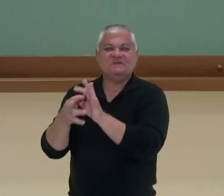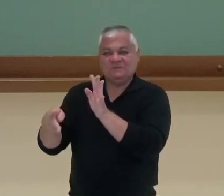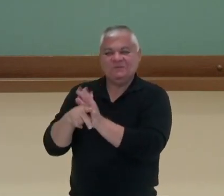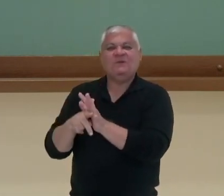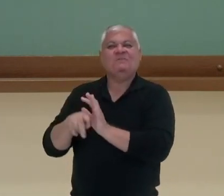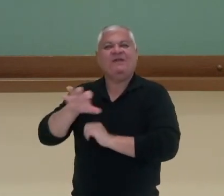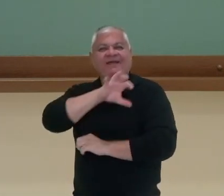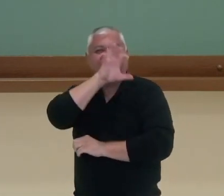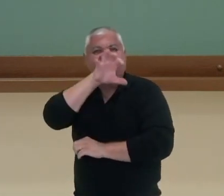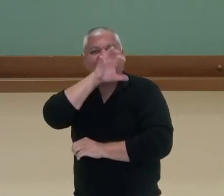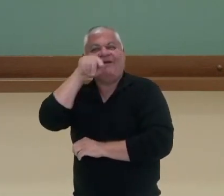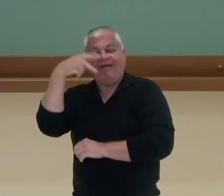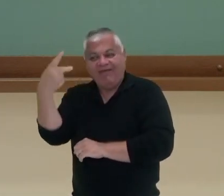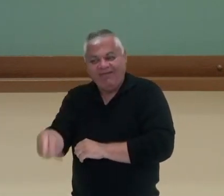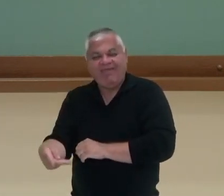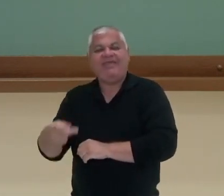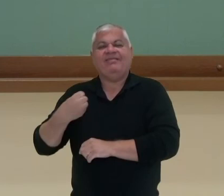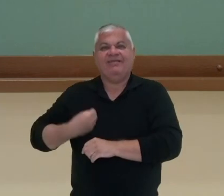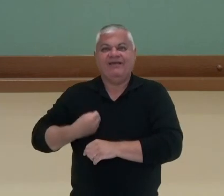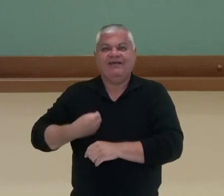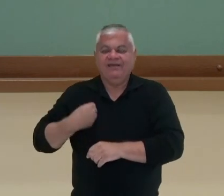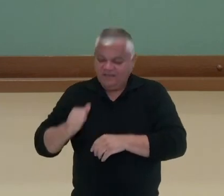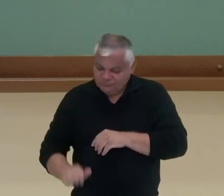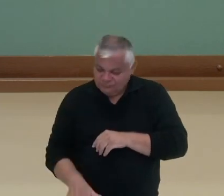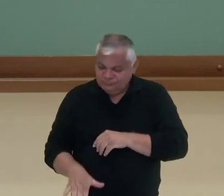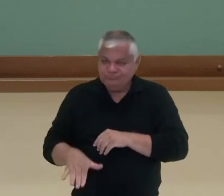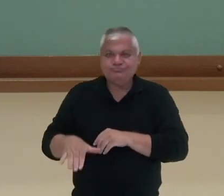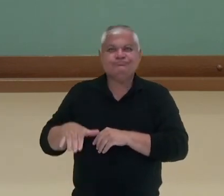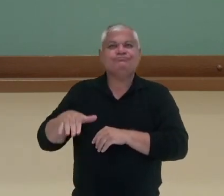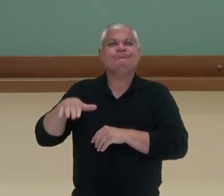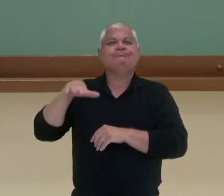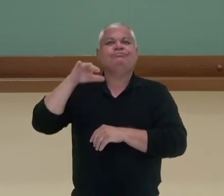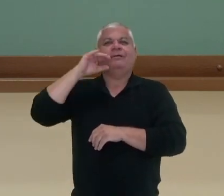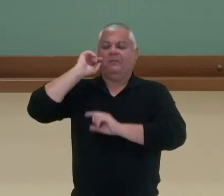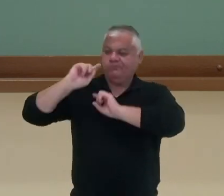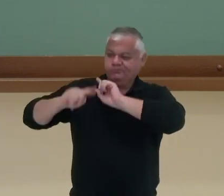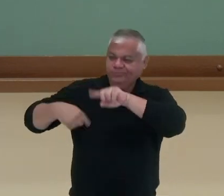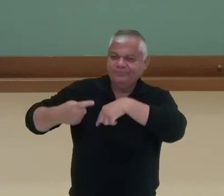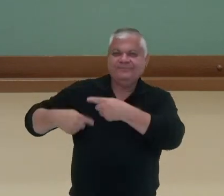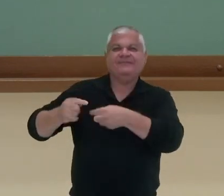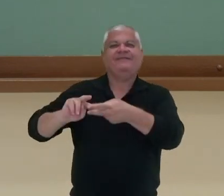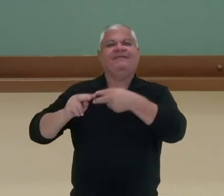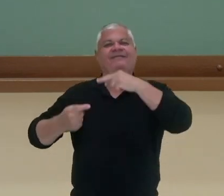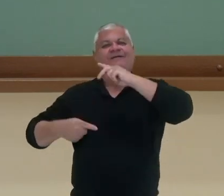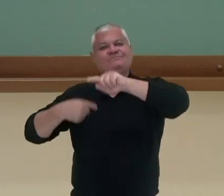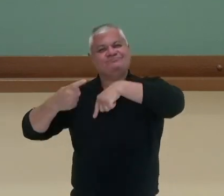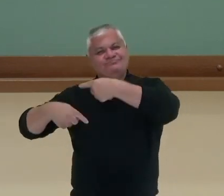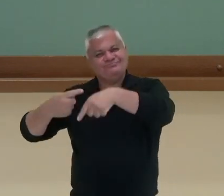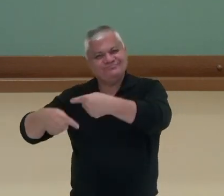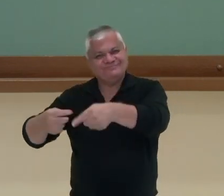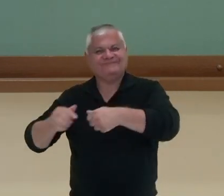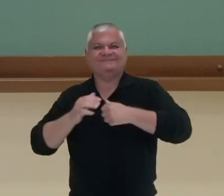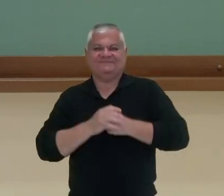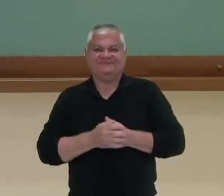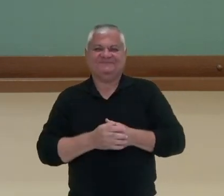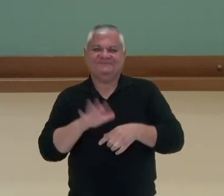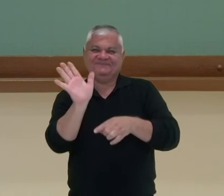aquele ser chegue à idade adulta, se reproduza e continue passando esses genes para as próximas gerações.